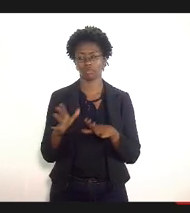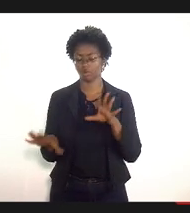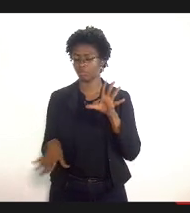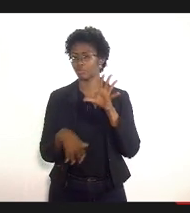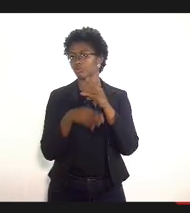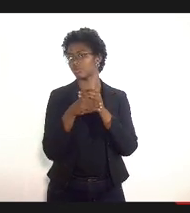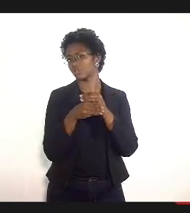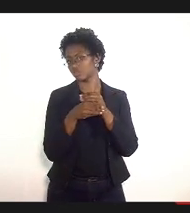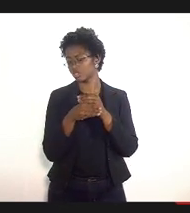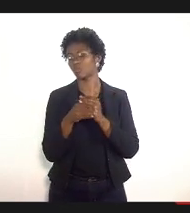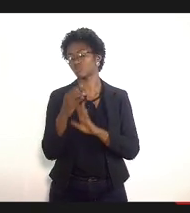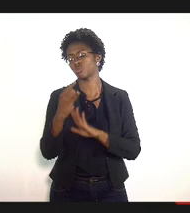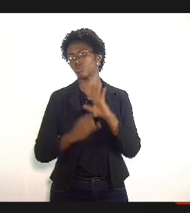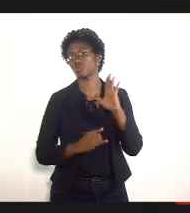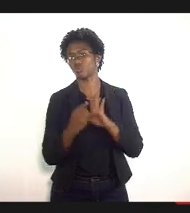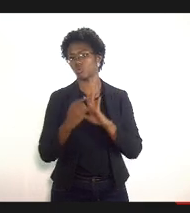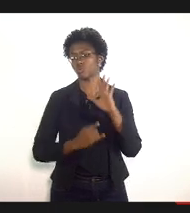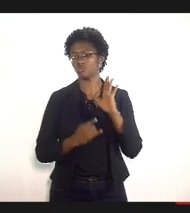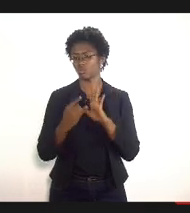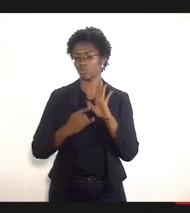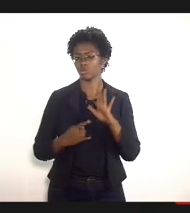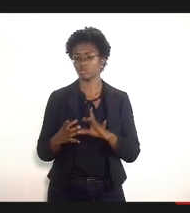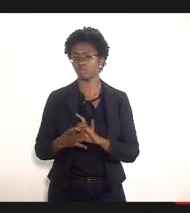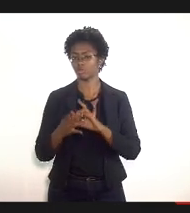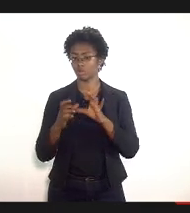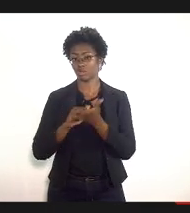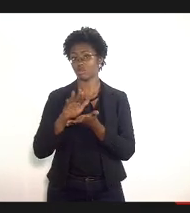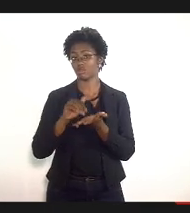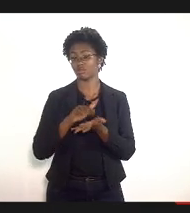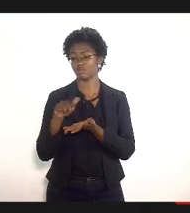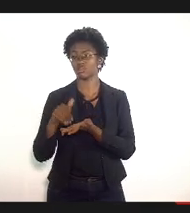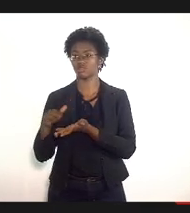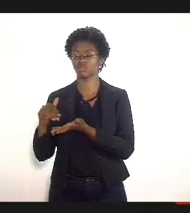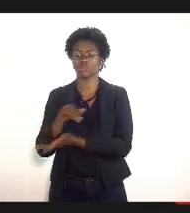adicionamos a esse documento as demissões, né, do Rio de Janeiro,